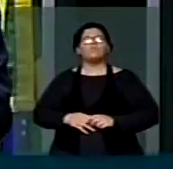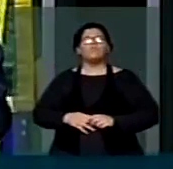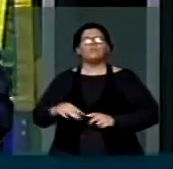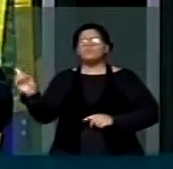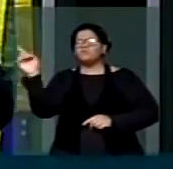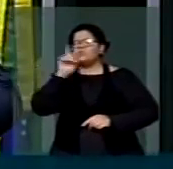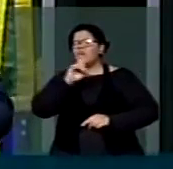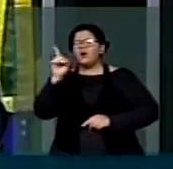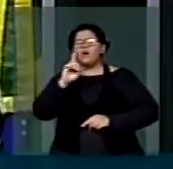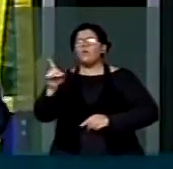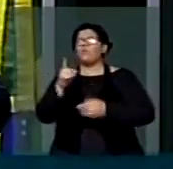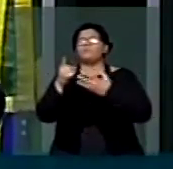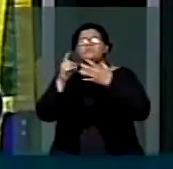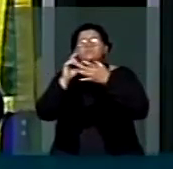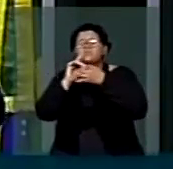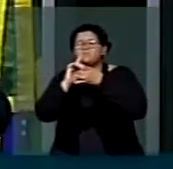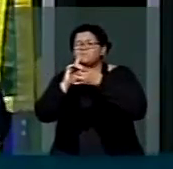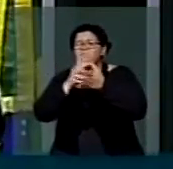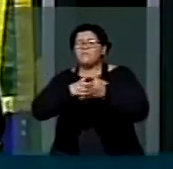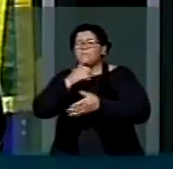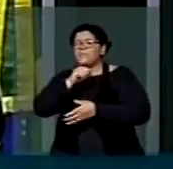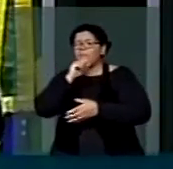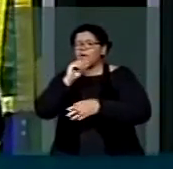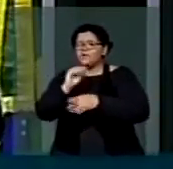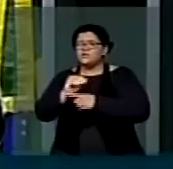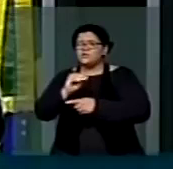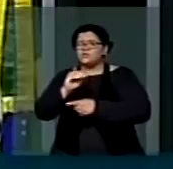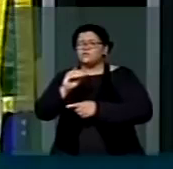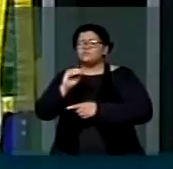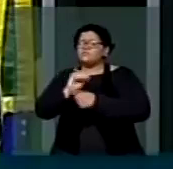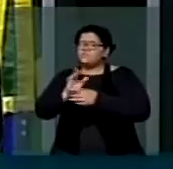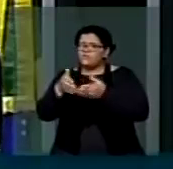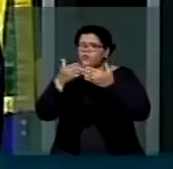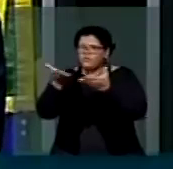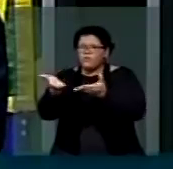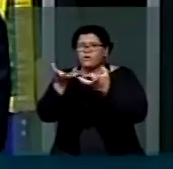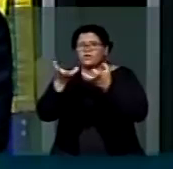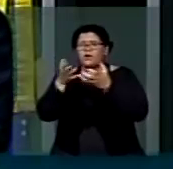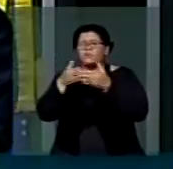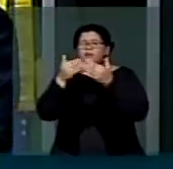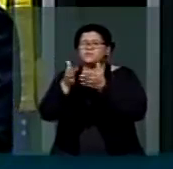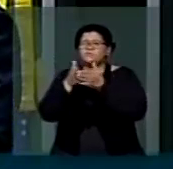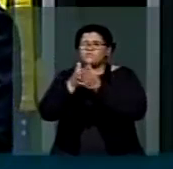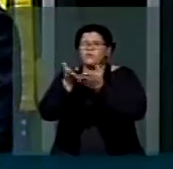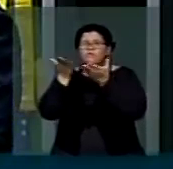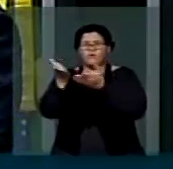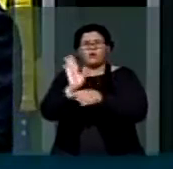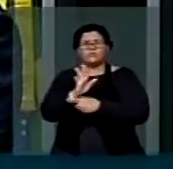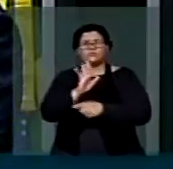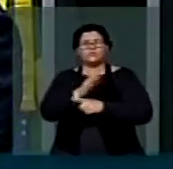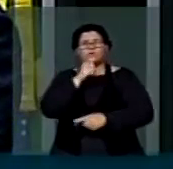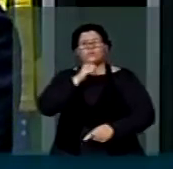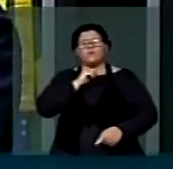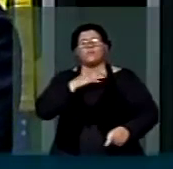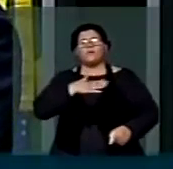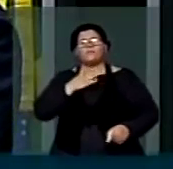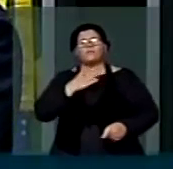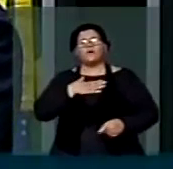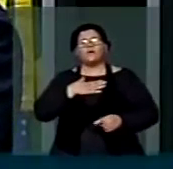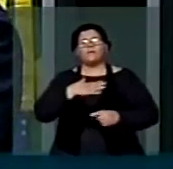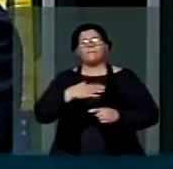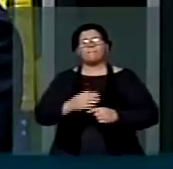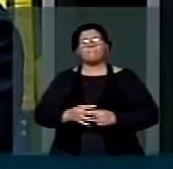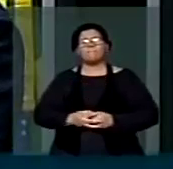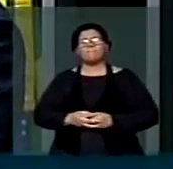não deixar que a sua mãe sofra as consequências do ato